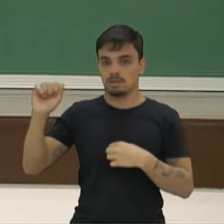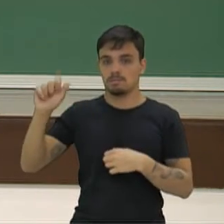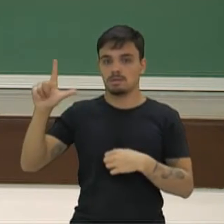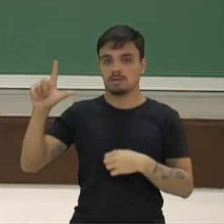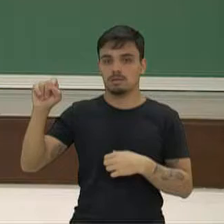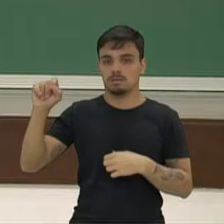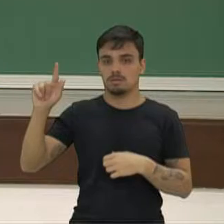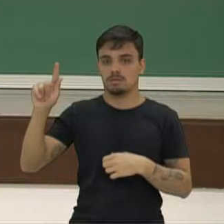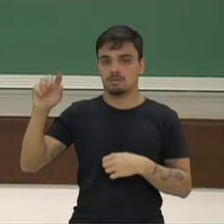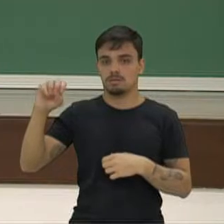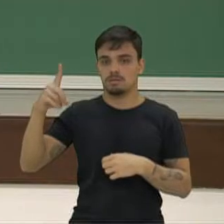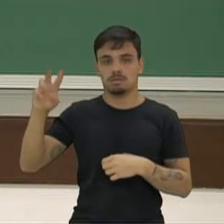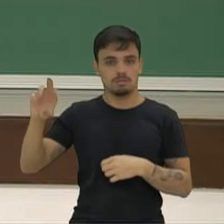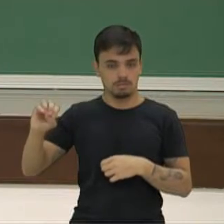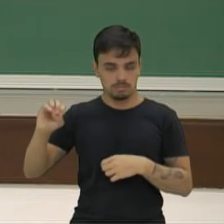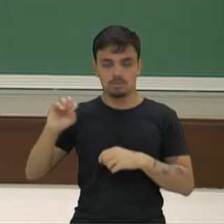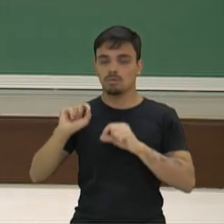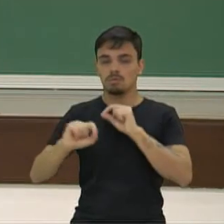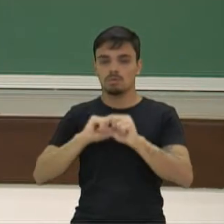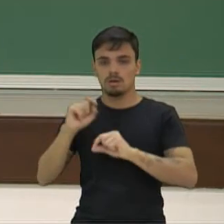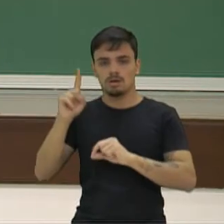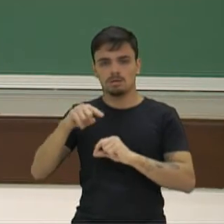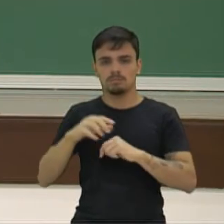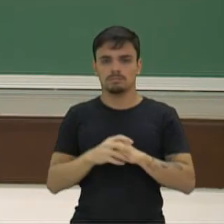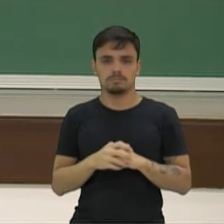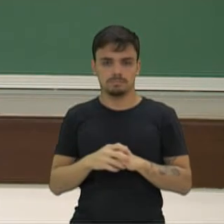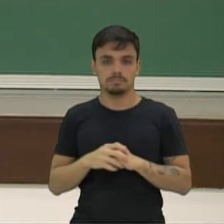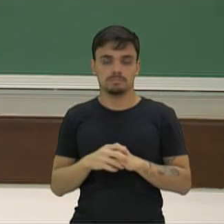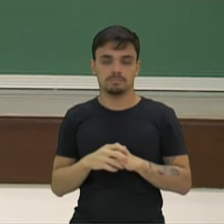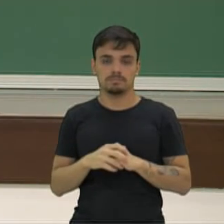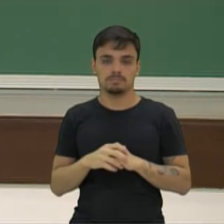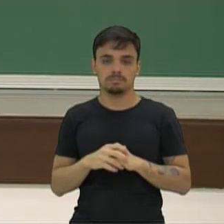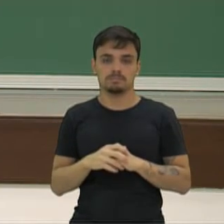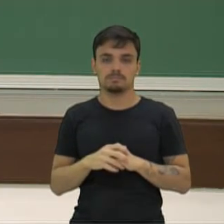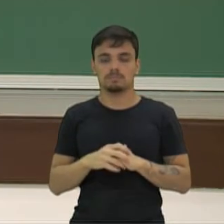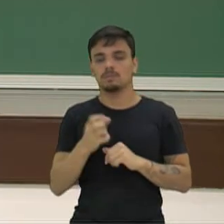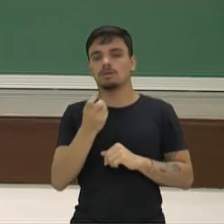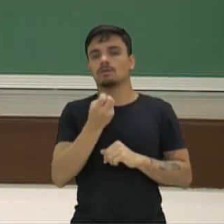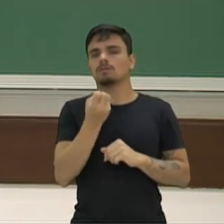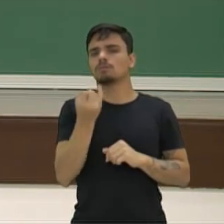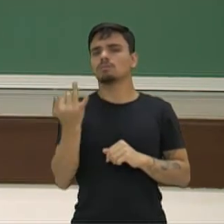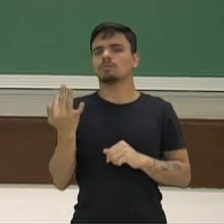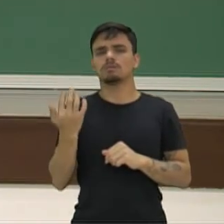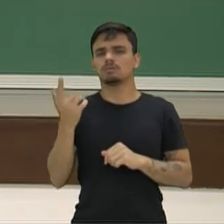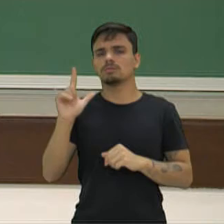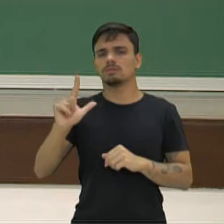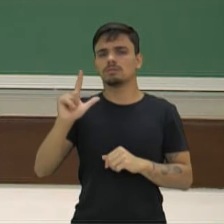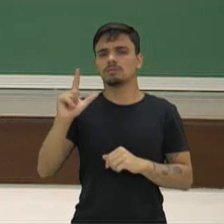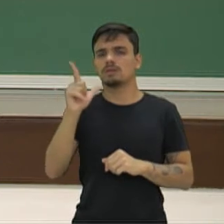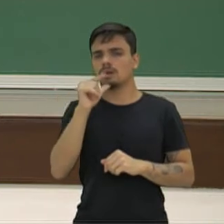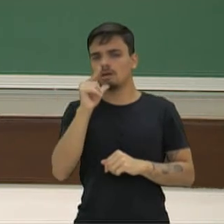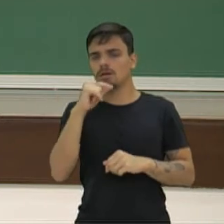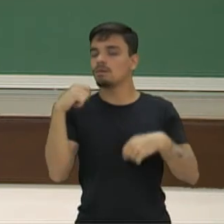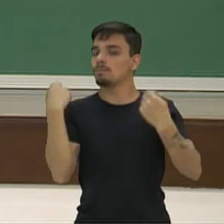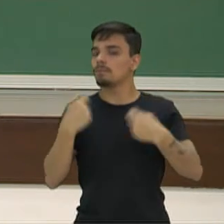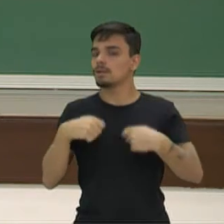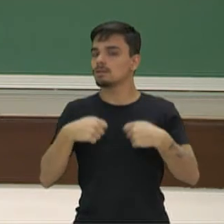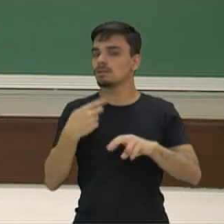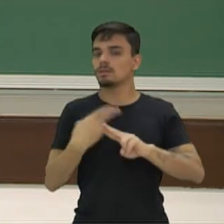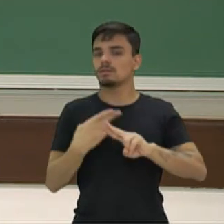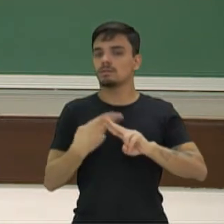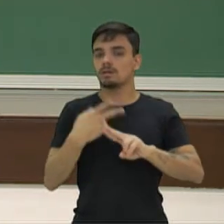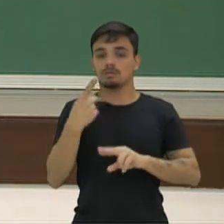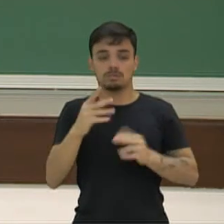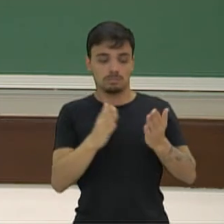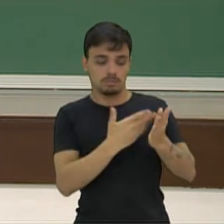agora que você está vestindo? Ou a sua calça? É jeans. Mas jeans o que que é? Algodão. Quantos litros de água foram necessários? O teu